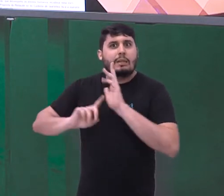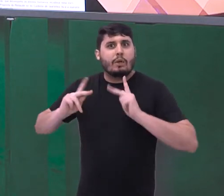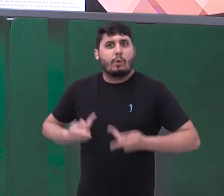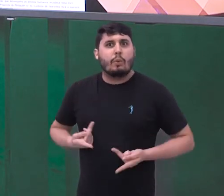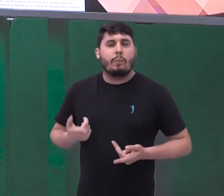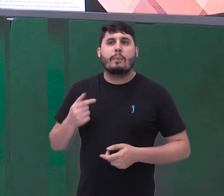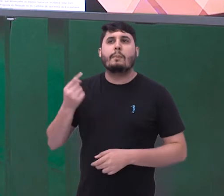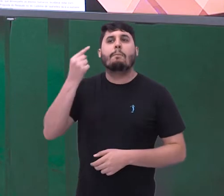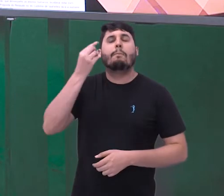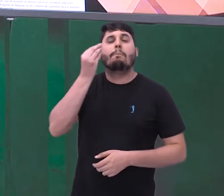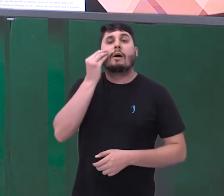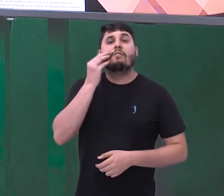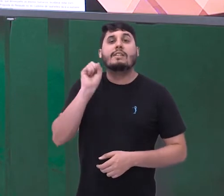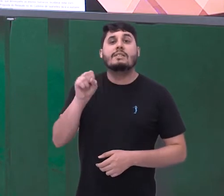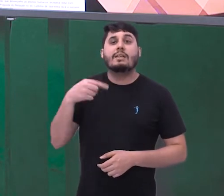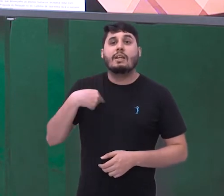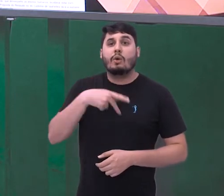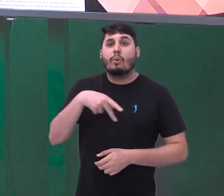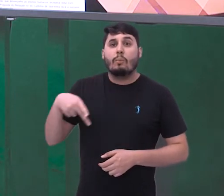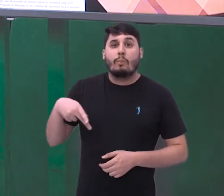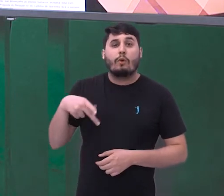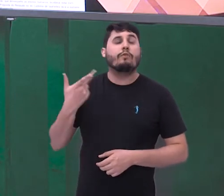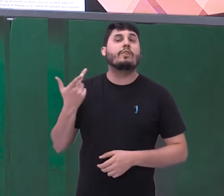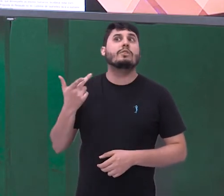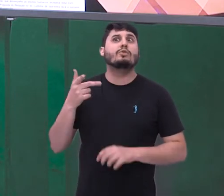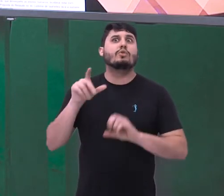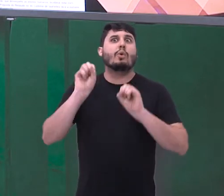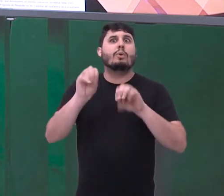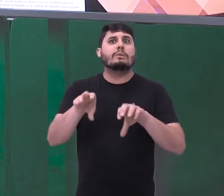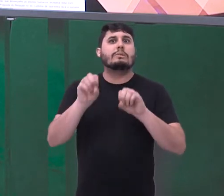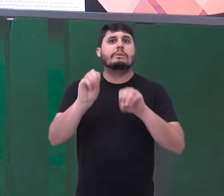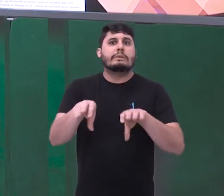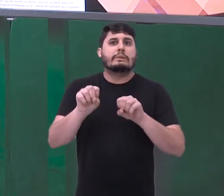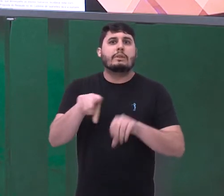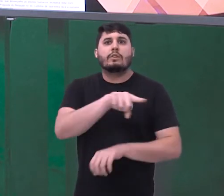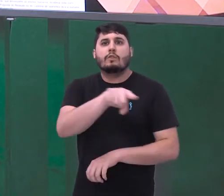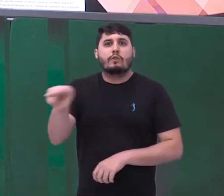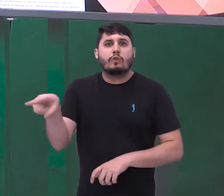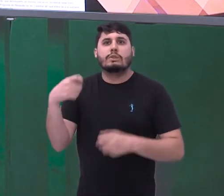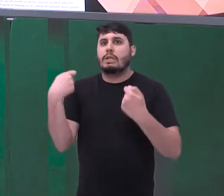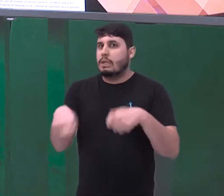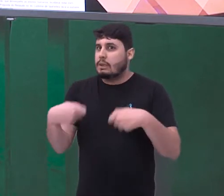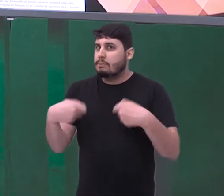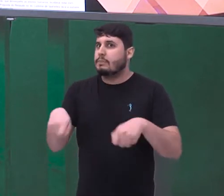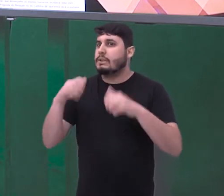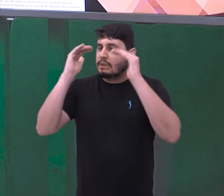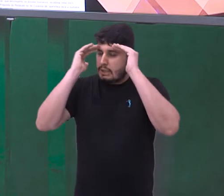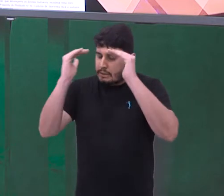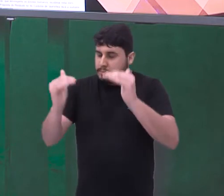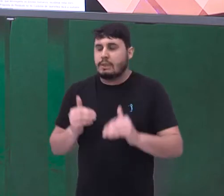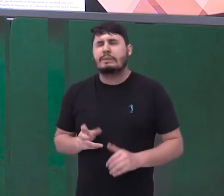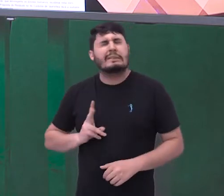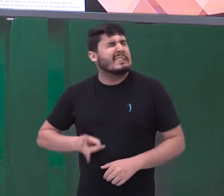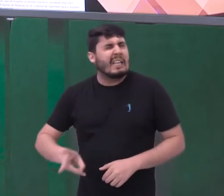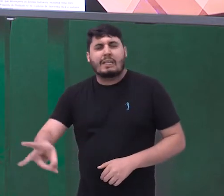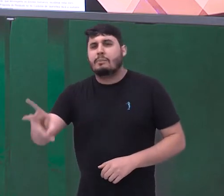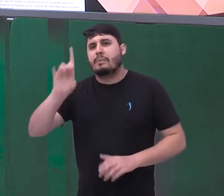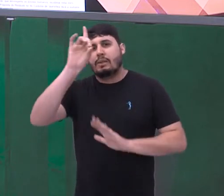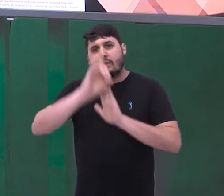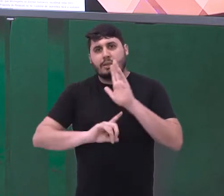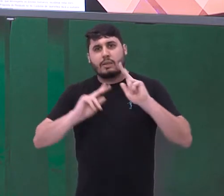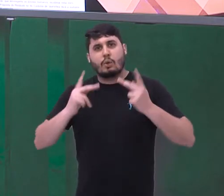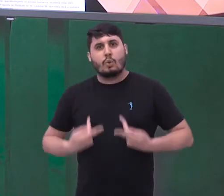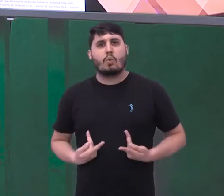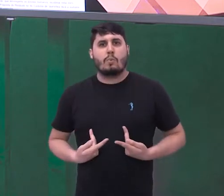gente, professor, está dizendo a você, respeite sempre e eternamente os direitos humanos. Porque é um argumento